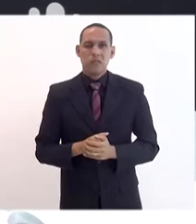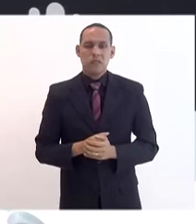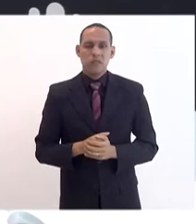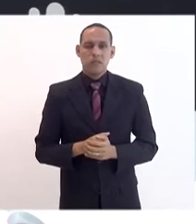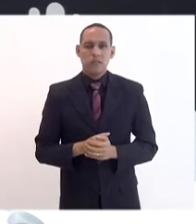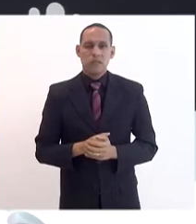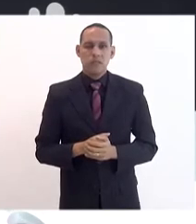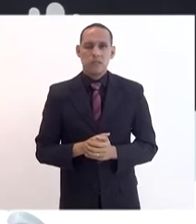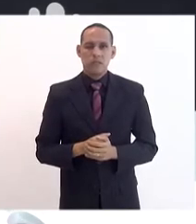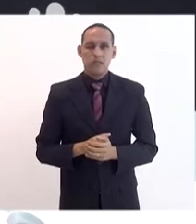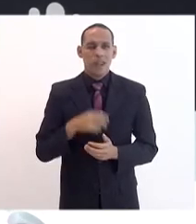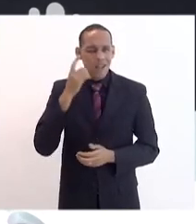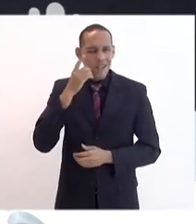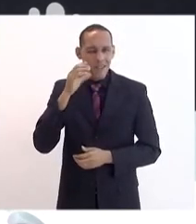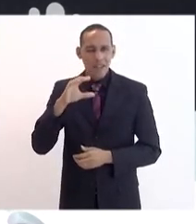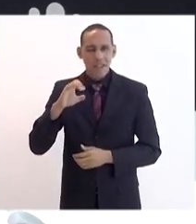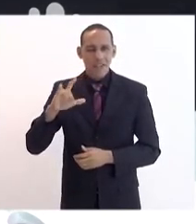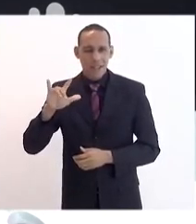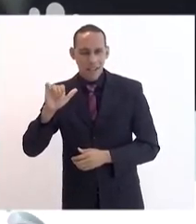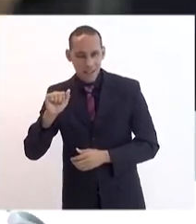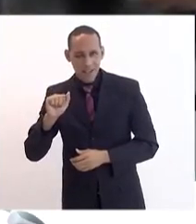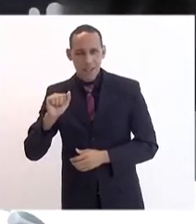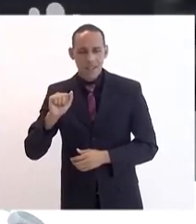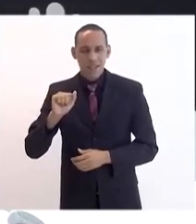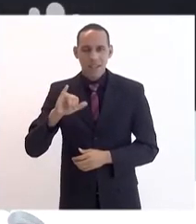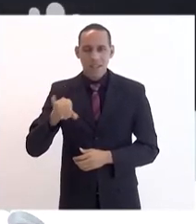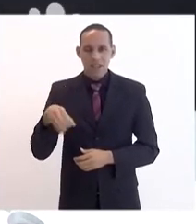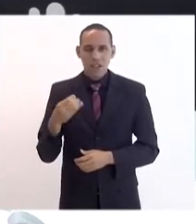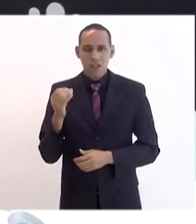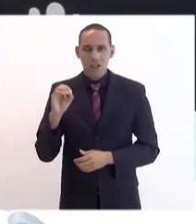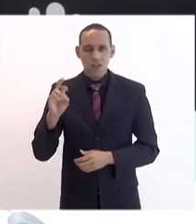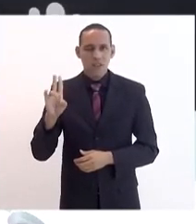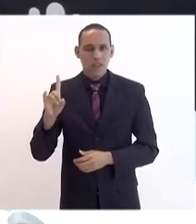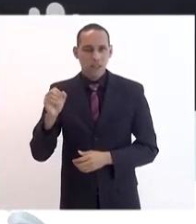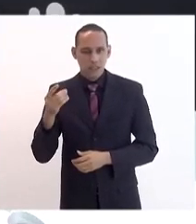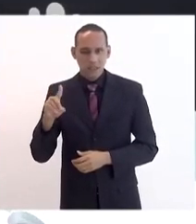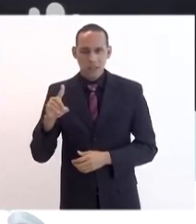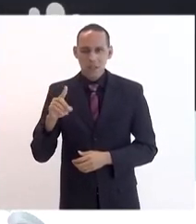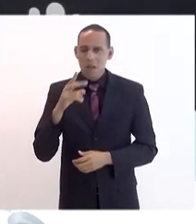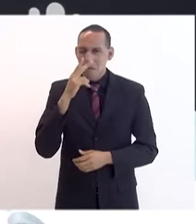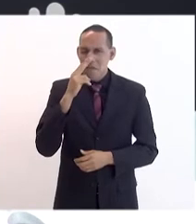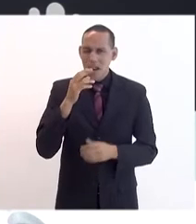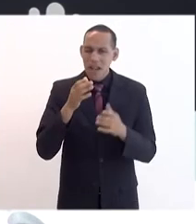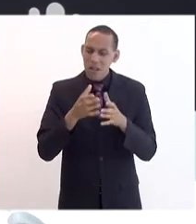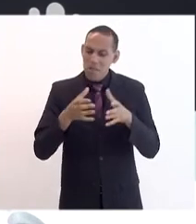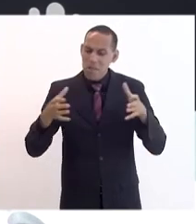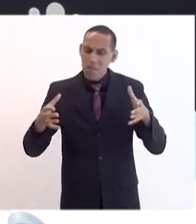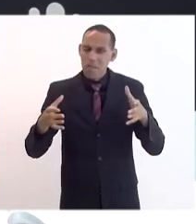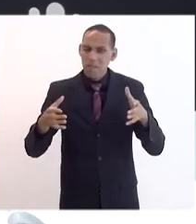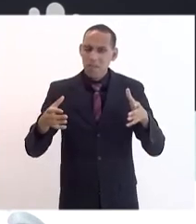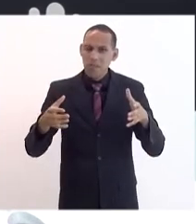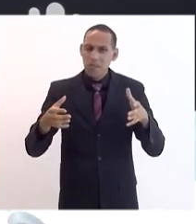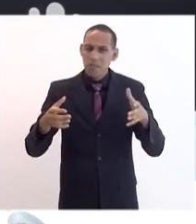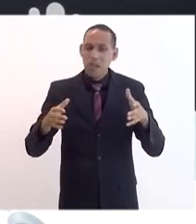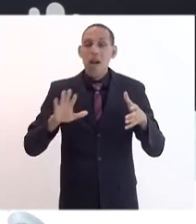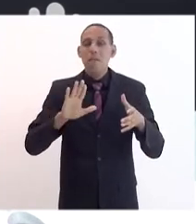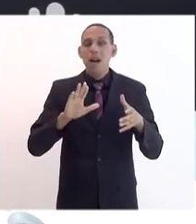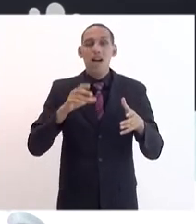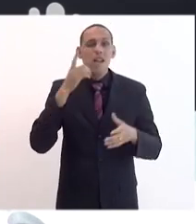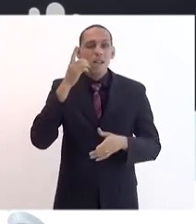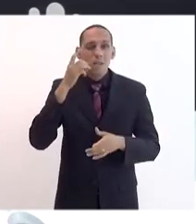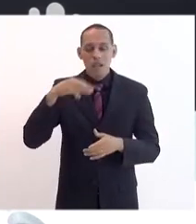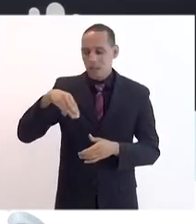da deputada Célia Jordão me parece mais ampla. E o deputado Márcio